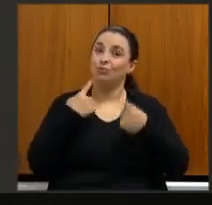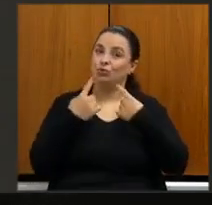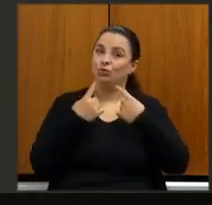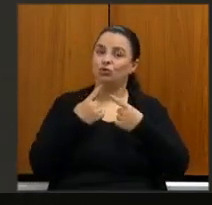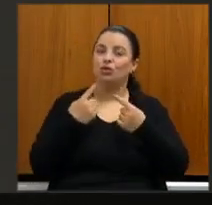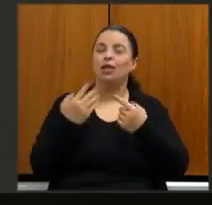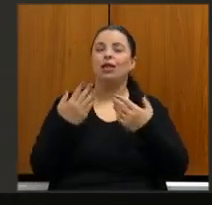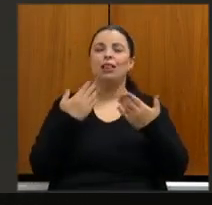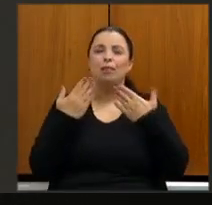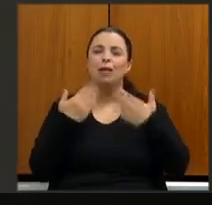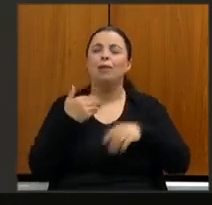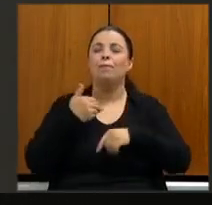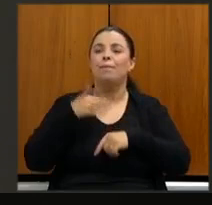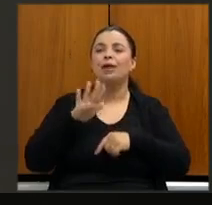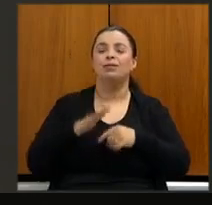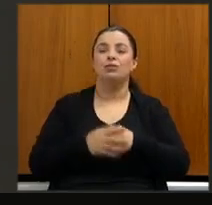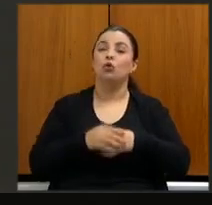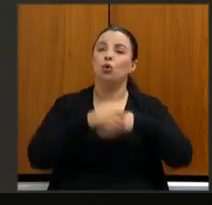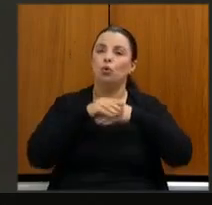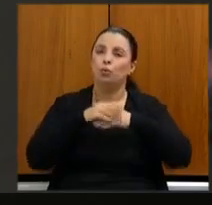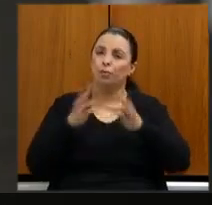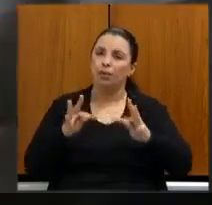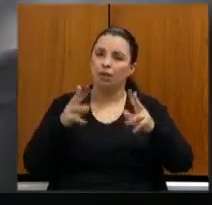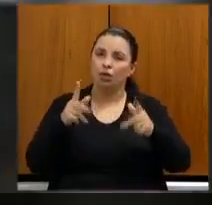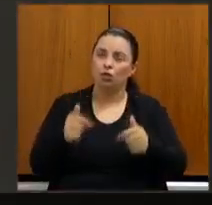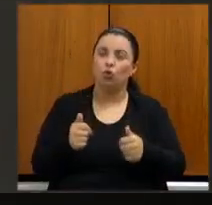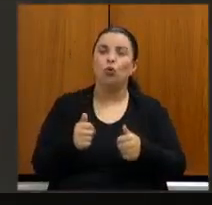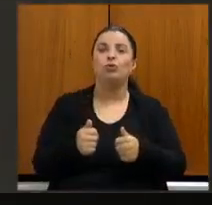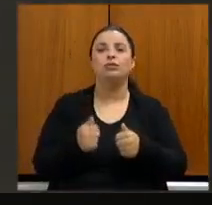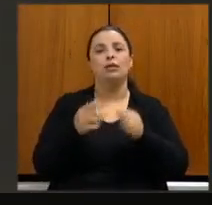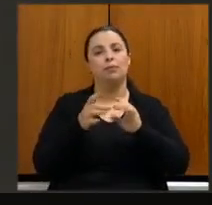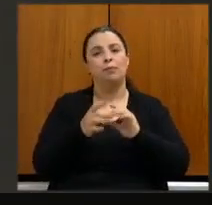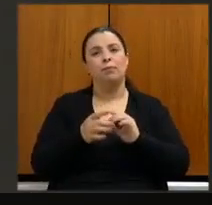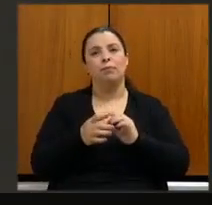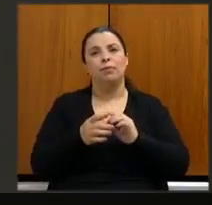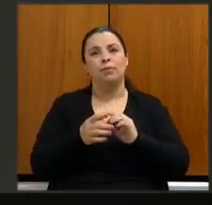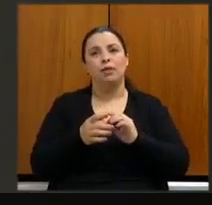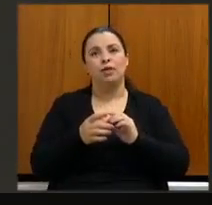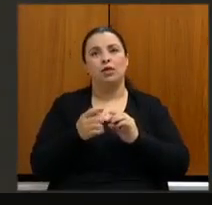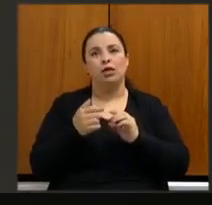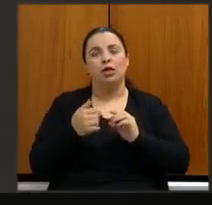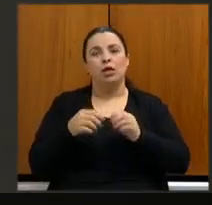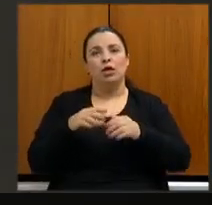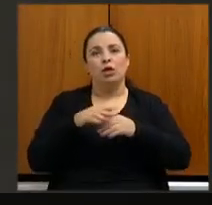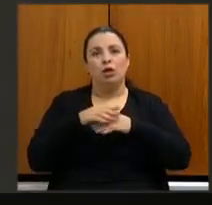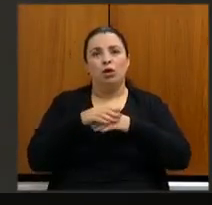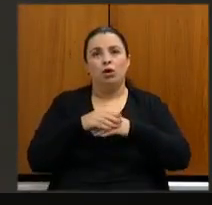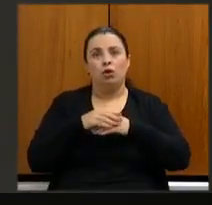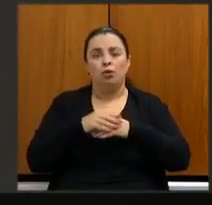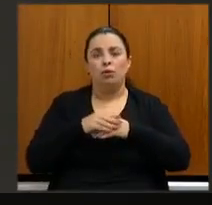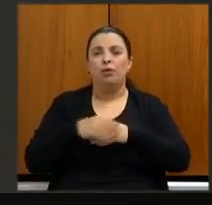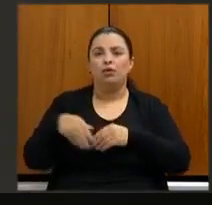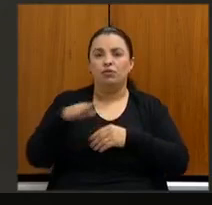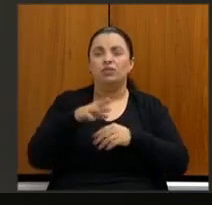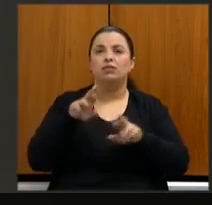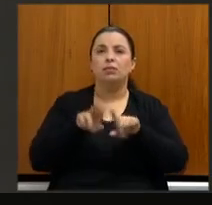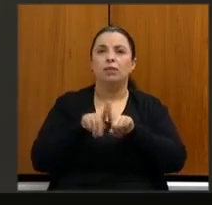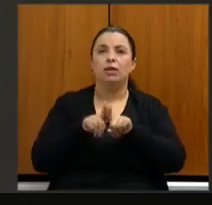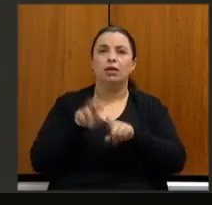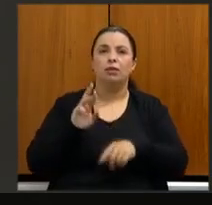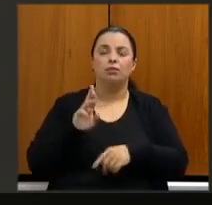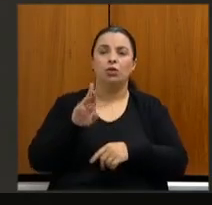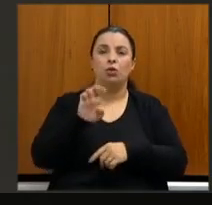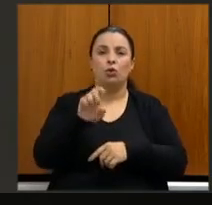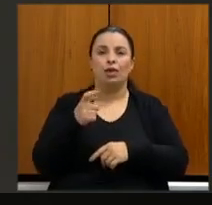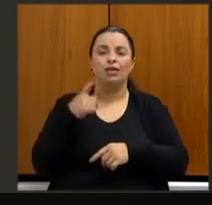cumprimentando todas as convidadas e convidados me permitam fazer esse cumprimento através do 3D em geral o